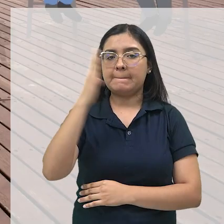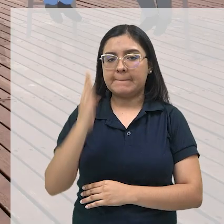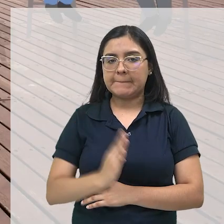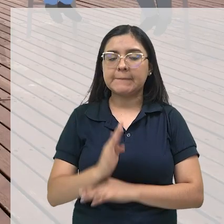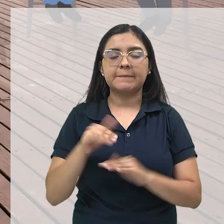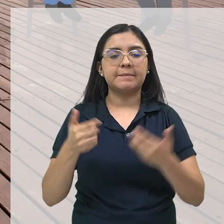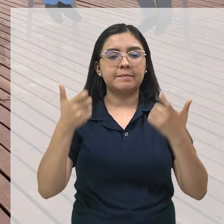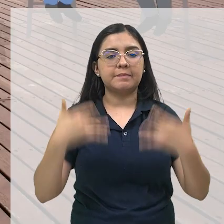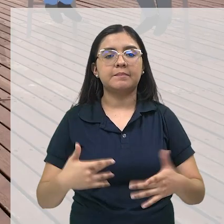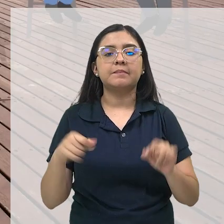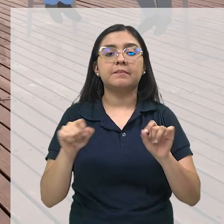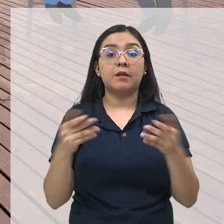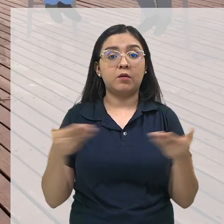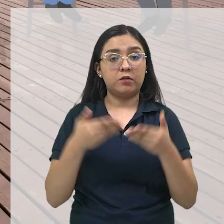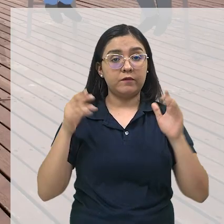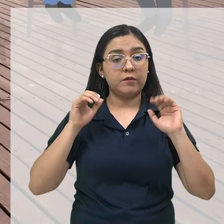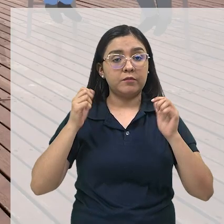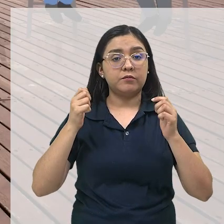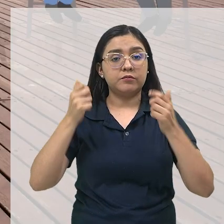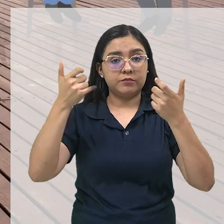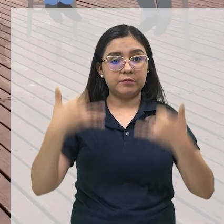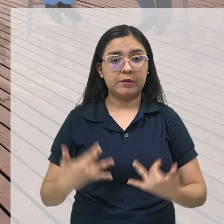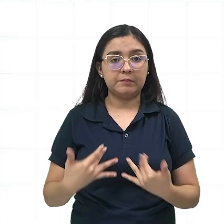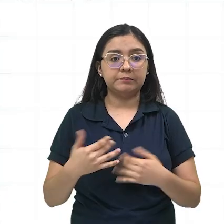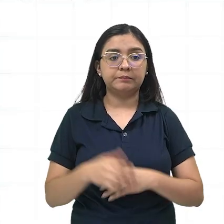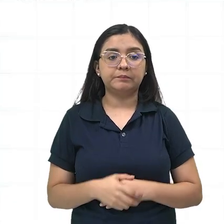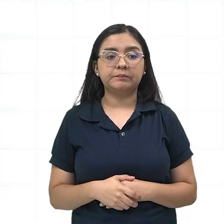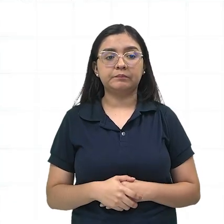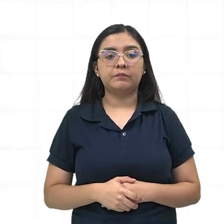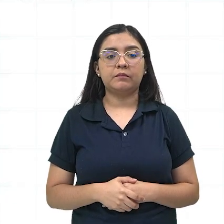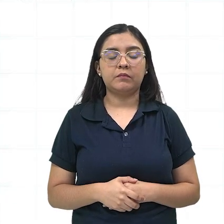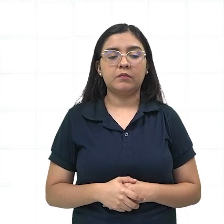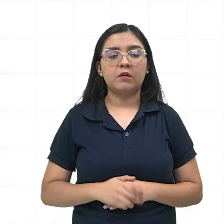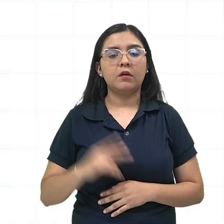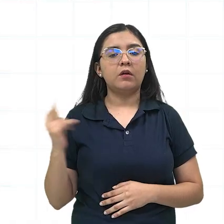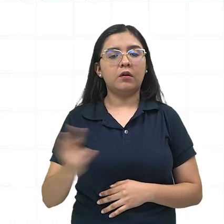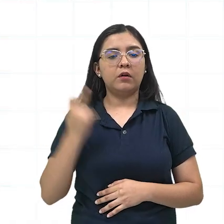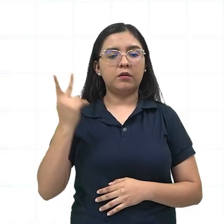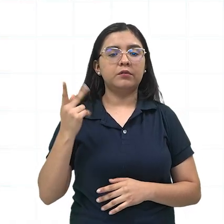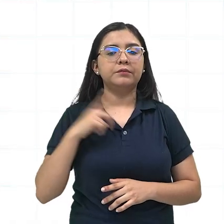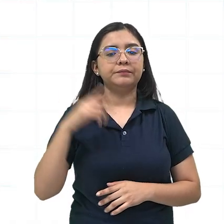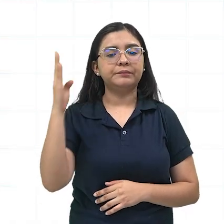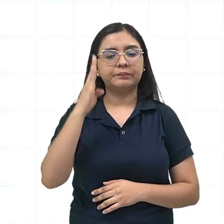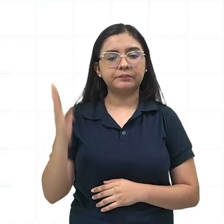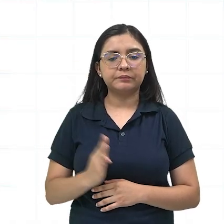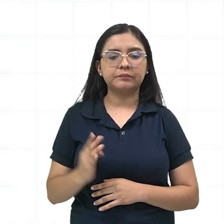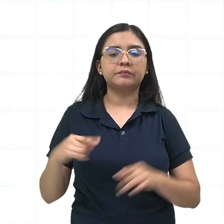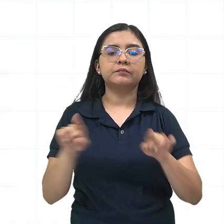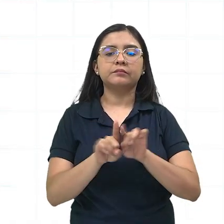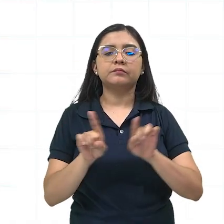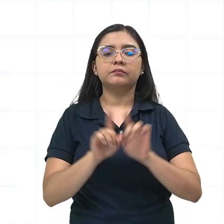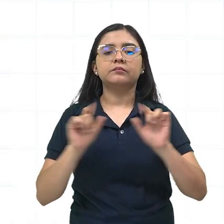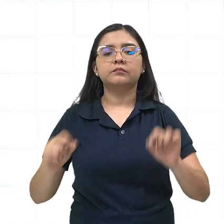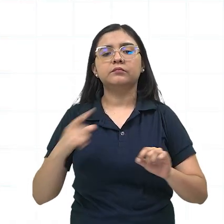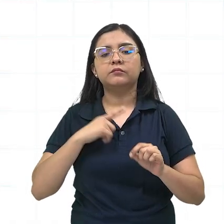Vamos falar um pouco sobre a música popular brasileira agora. A valorização do Brasil e